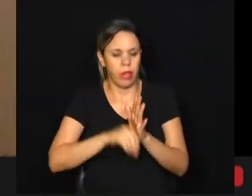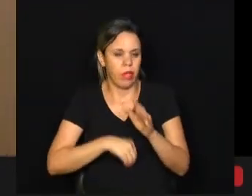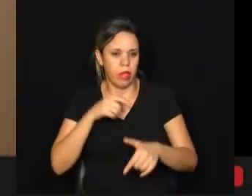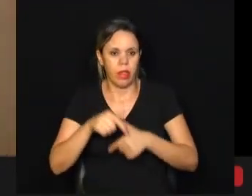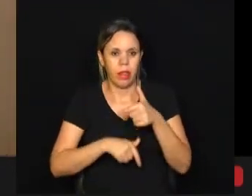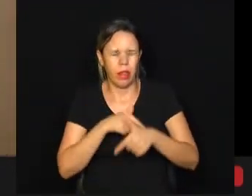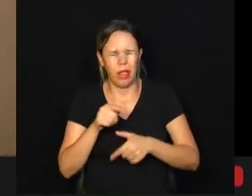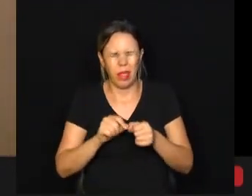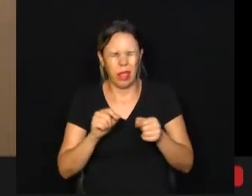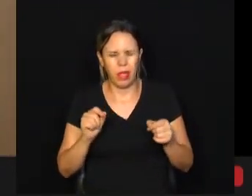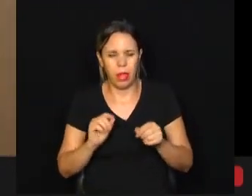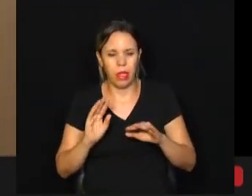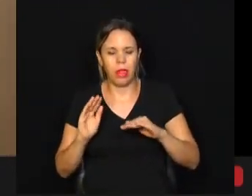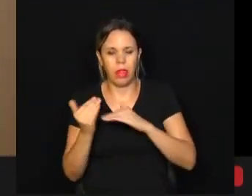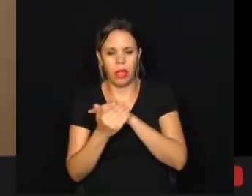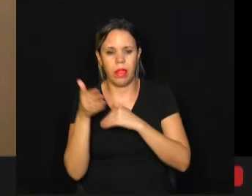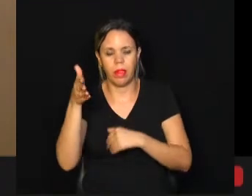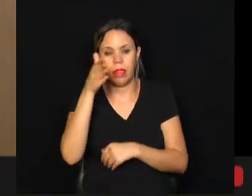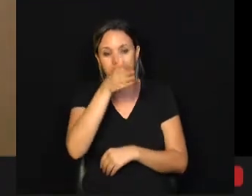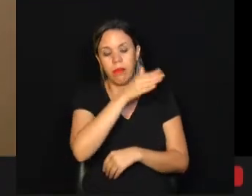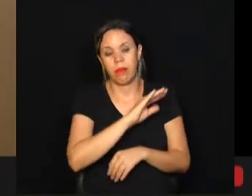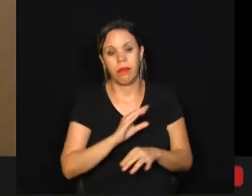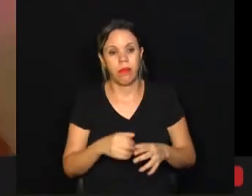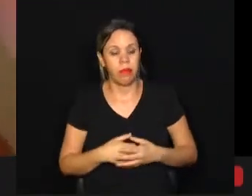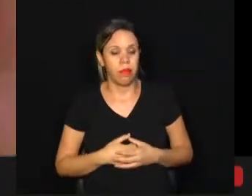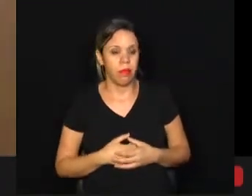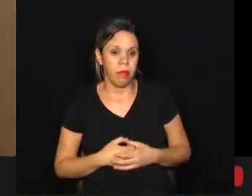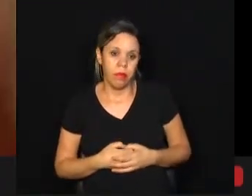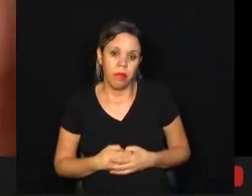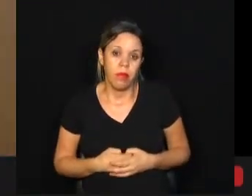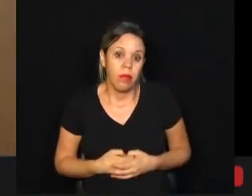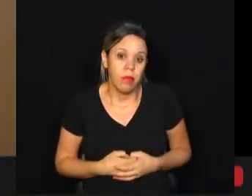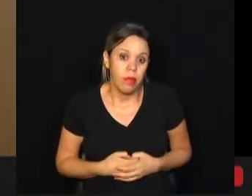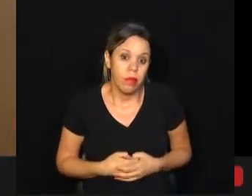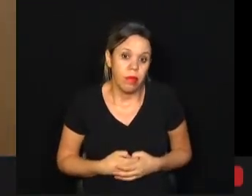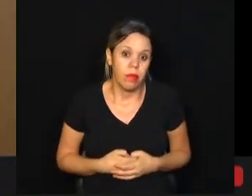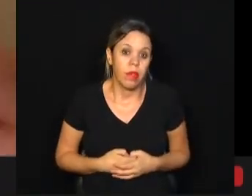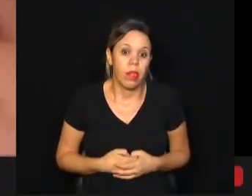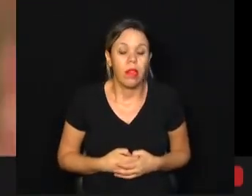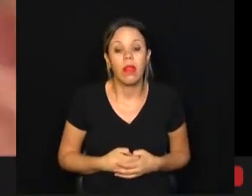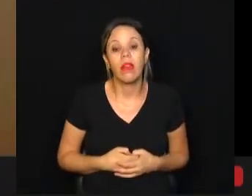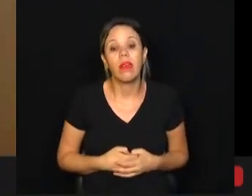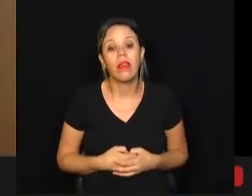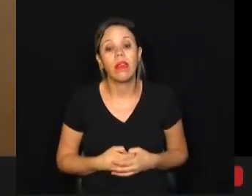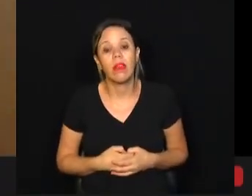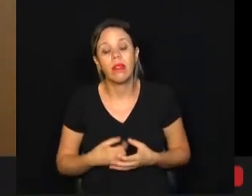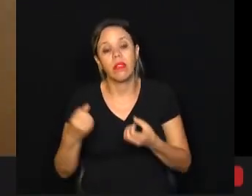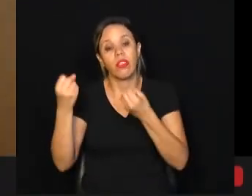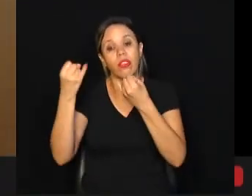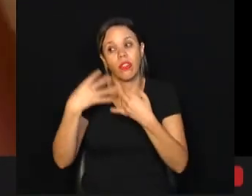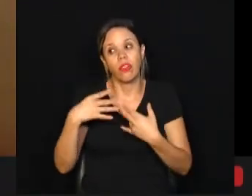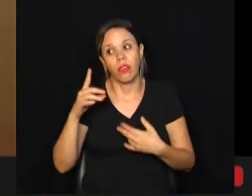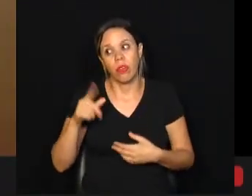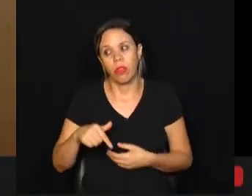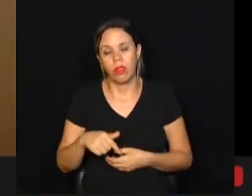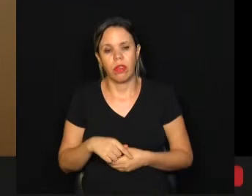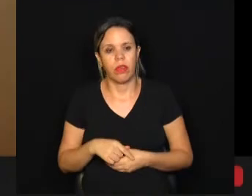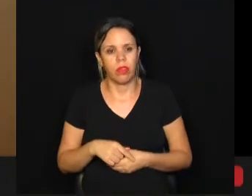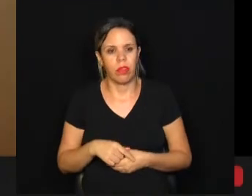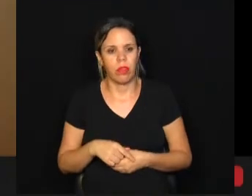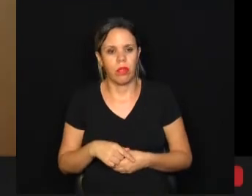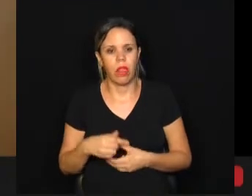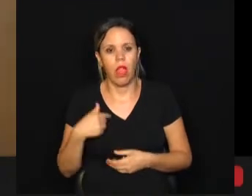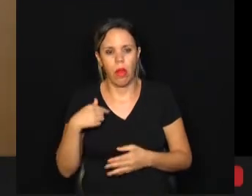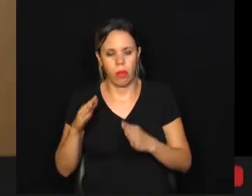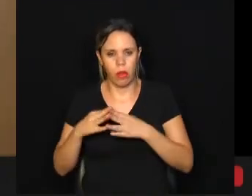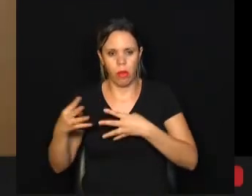que são feitos nos bairros, nas comunidades, eles contam para a gente que é assim. Eu sou de Barão